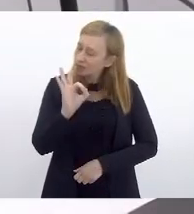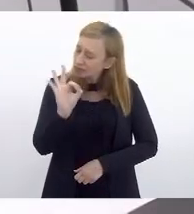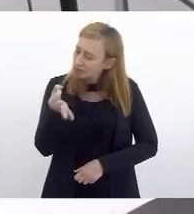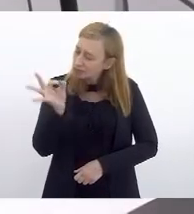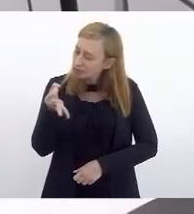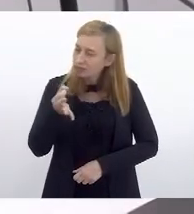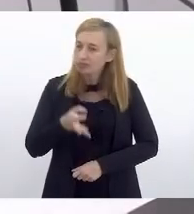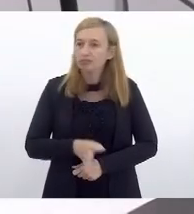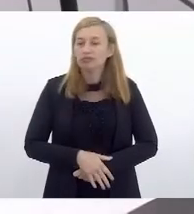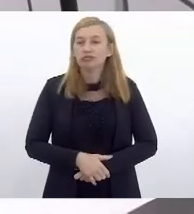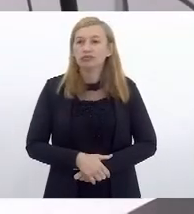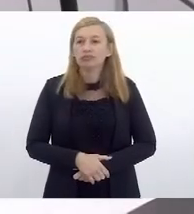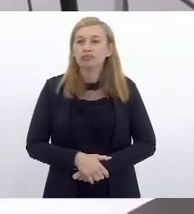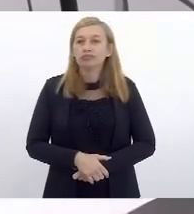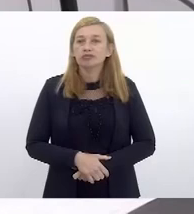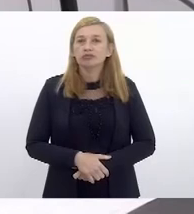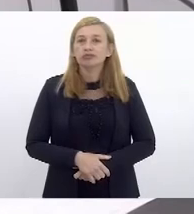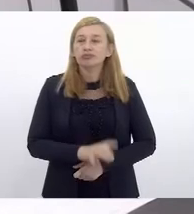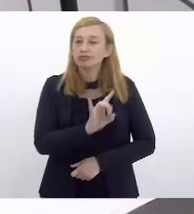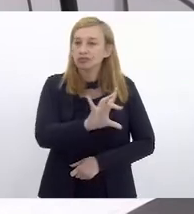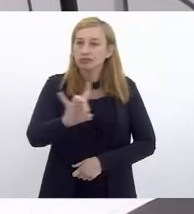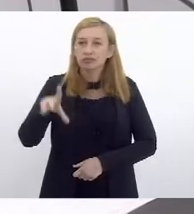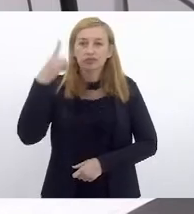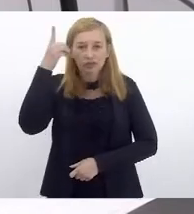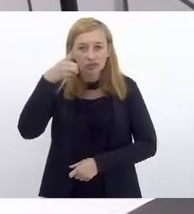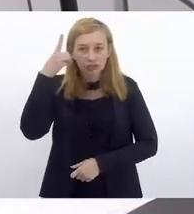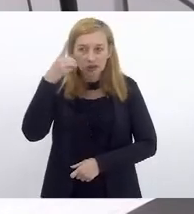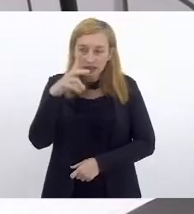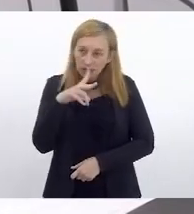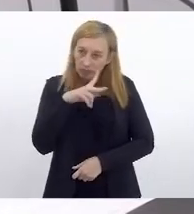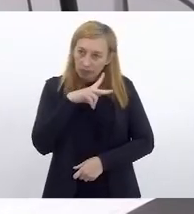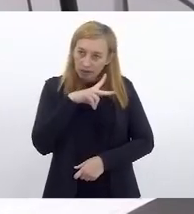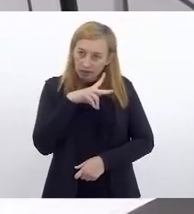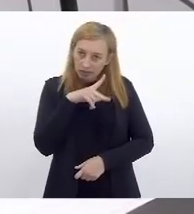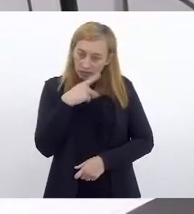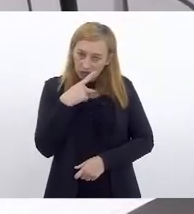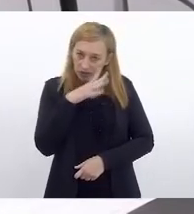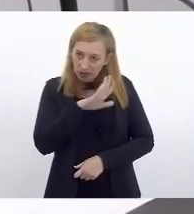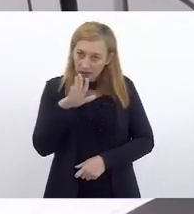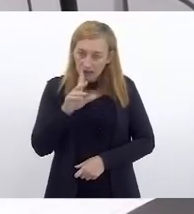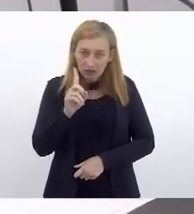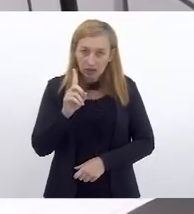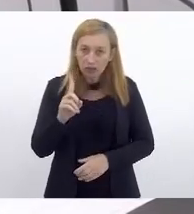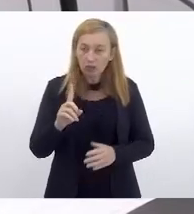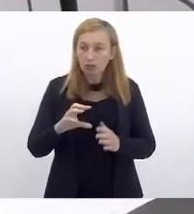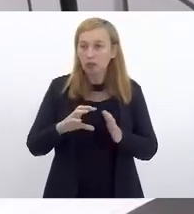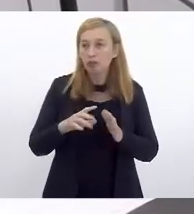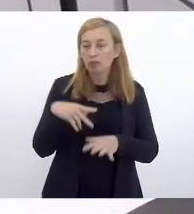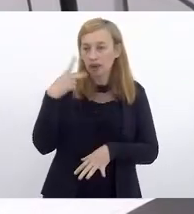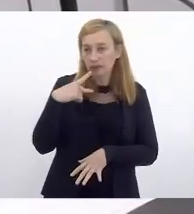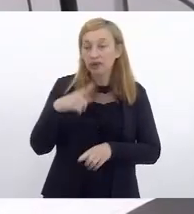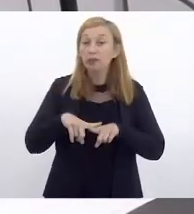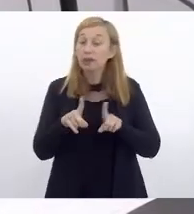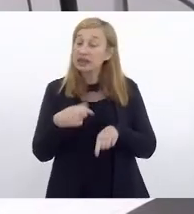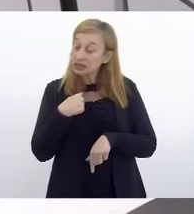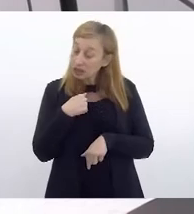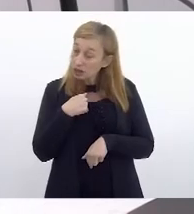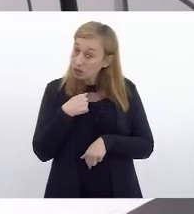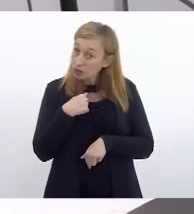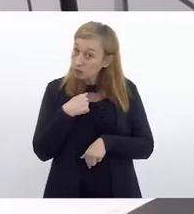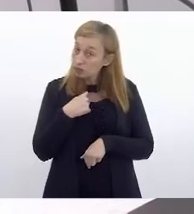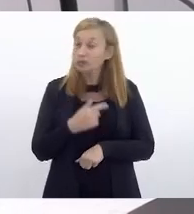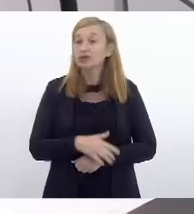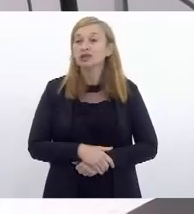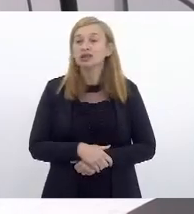evidentemente, aqui cada deputado fala por si, não fala pelo parlamento. Né? Mas eu